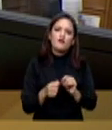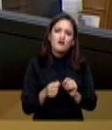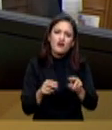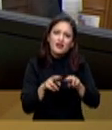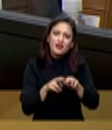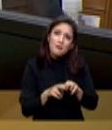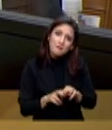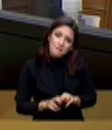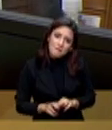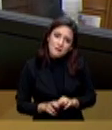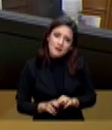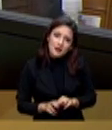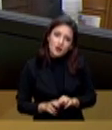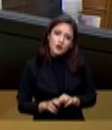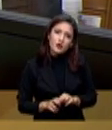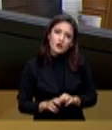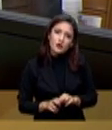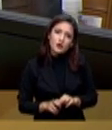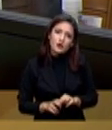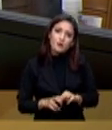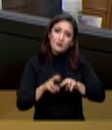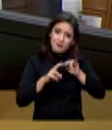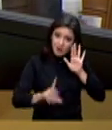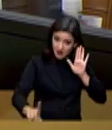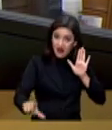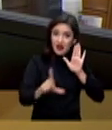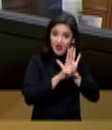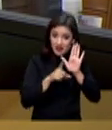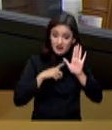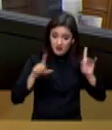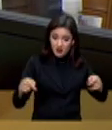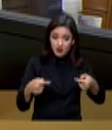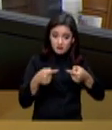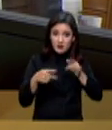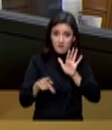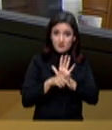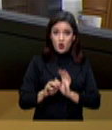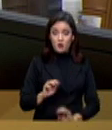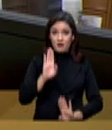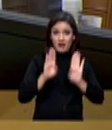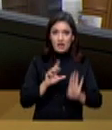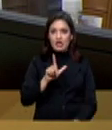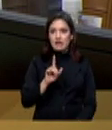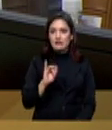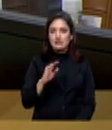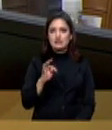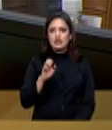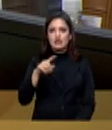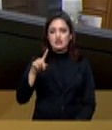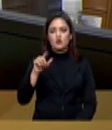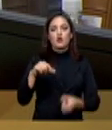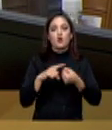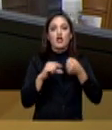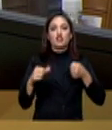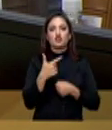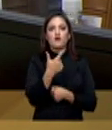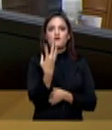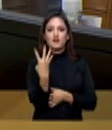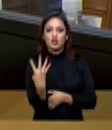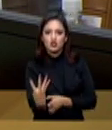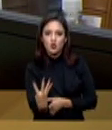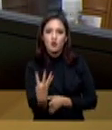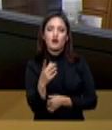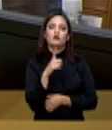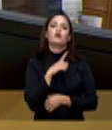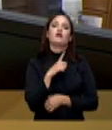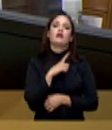ou por meio melhor dizendo da Lei própria das licitações artigo 24 que traduz